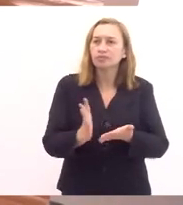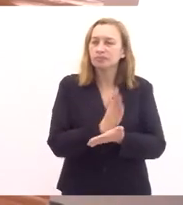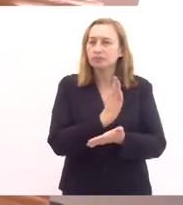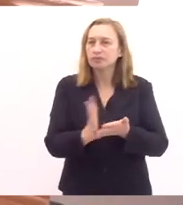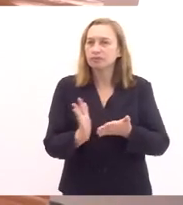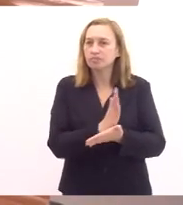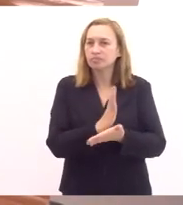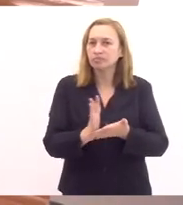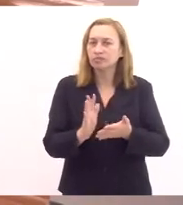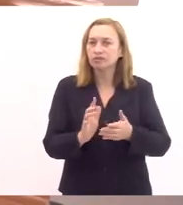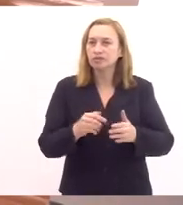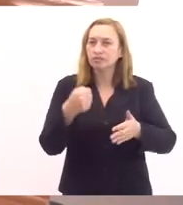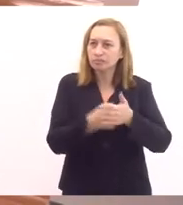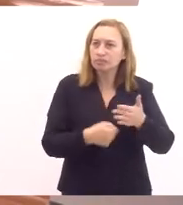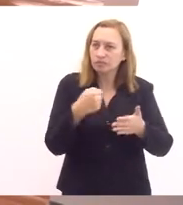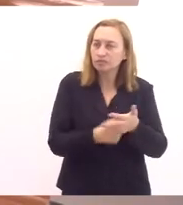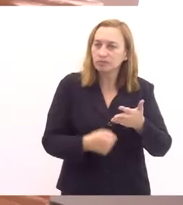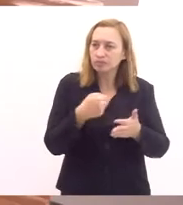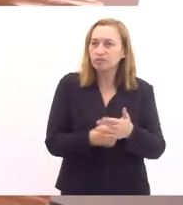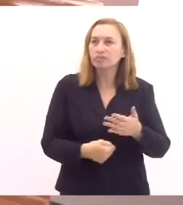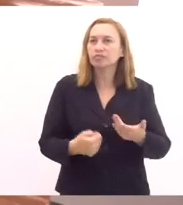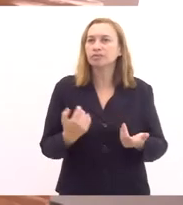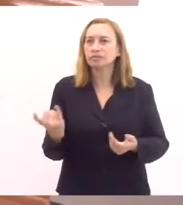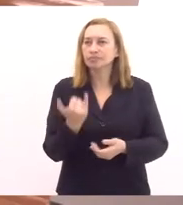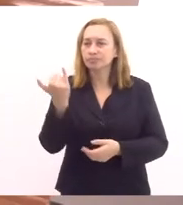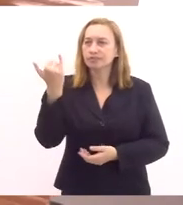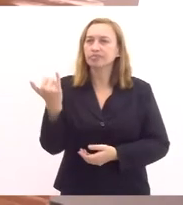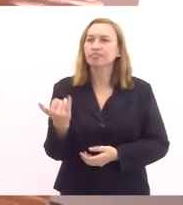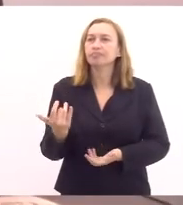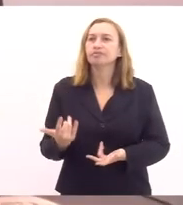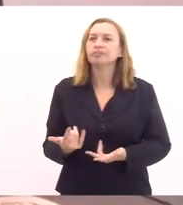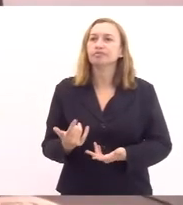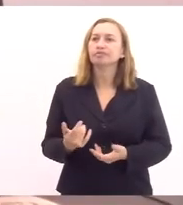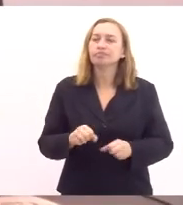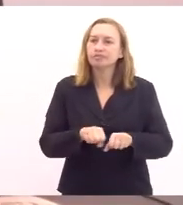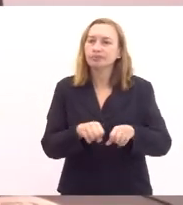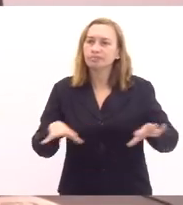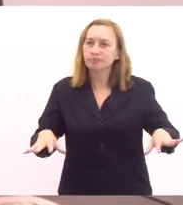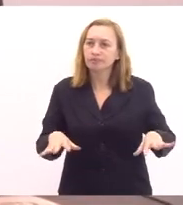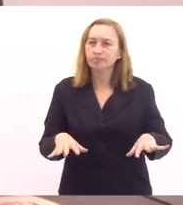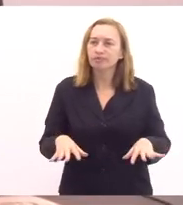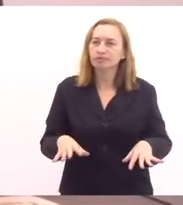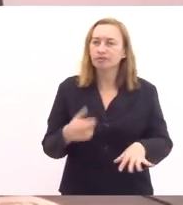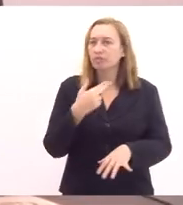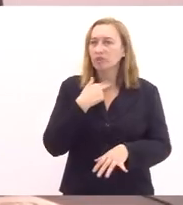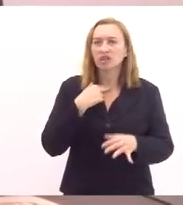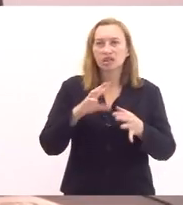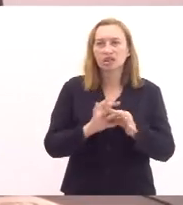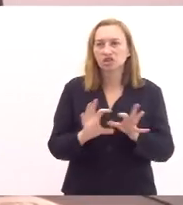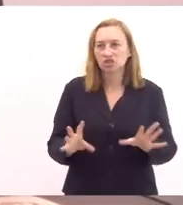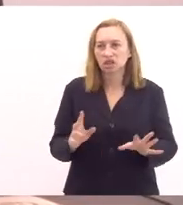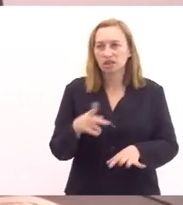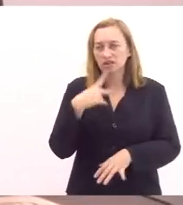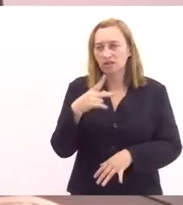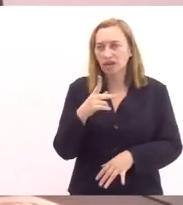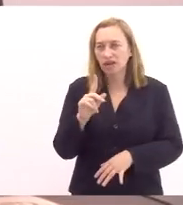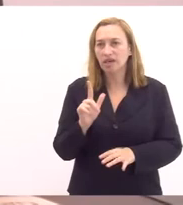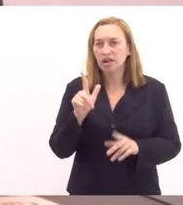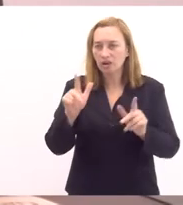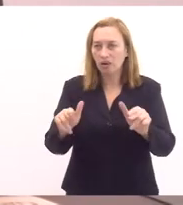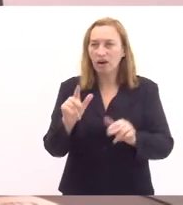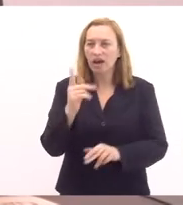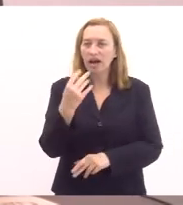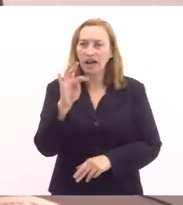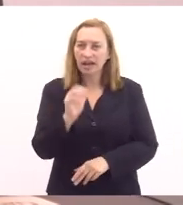internos importantes né e a respeito da pandemia de ouvido eu não poderia deixar assim como a Ágata falou